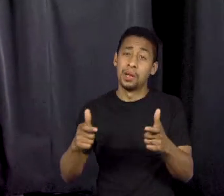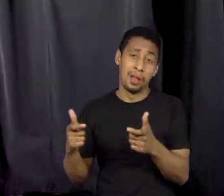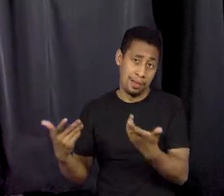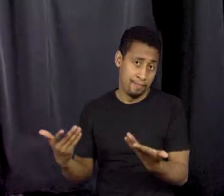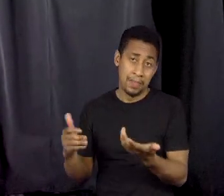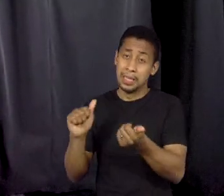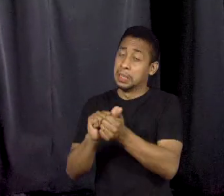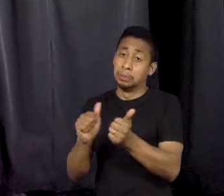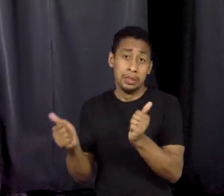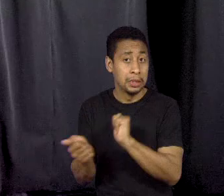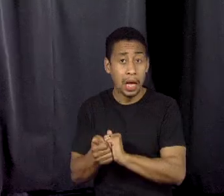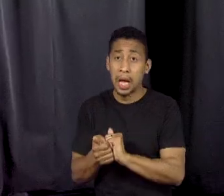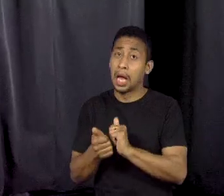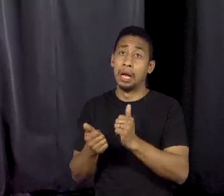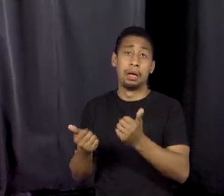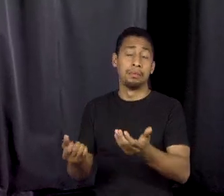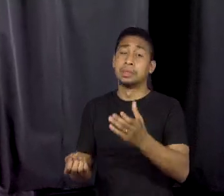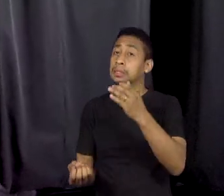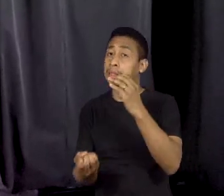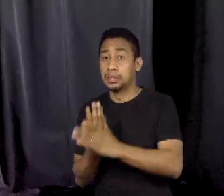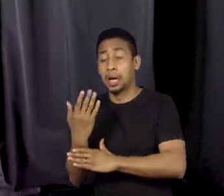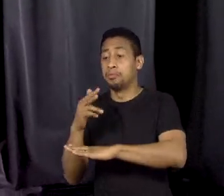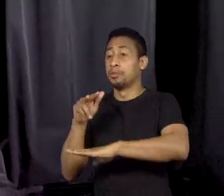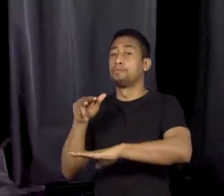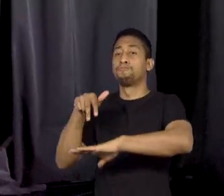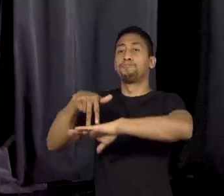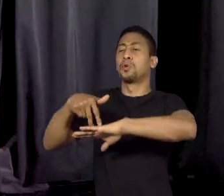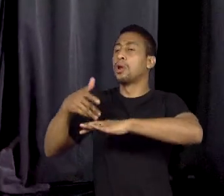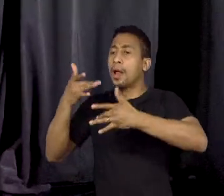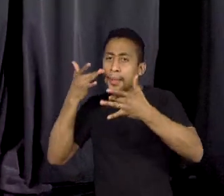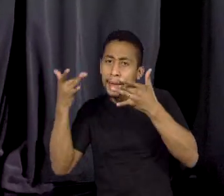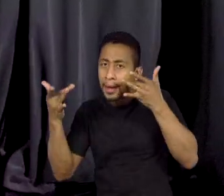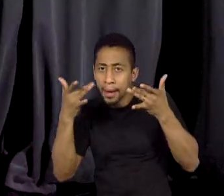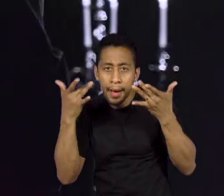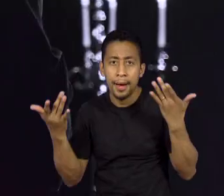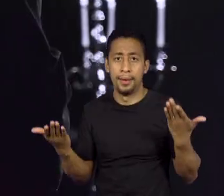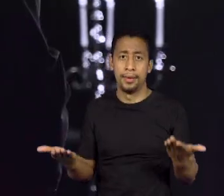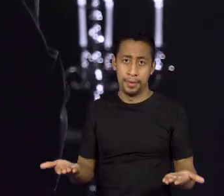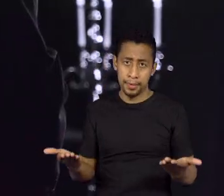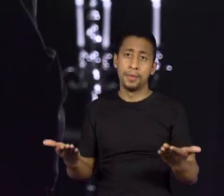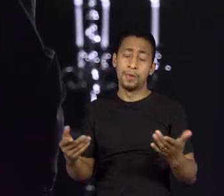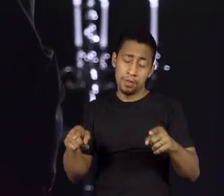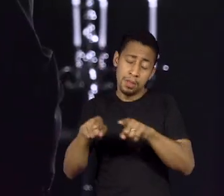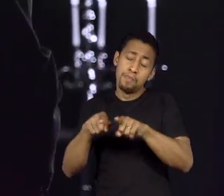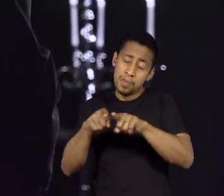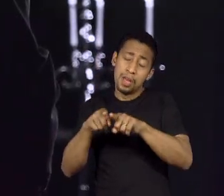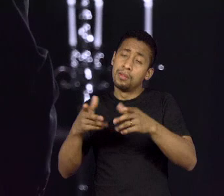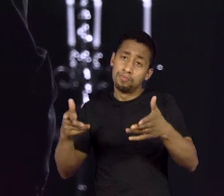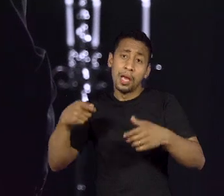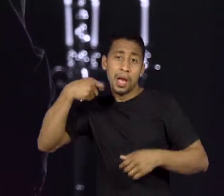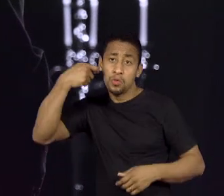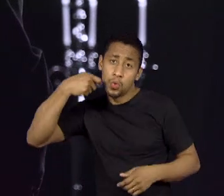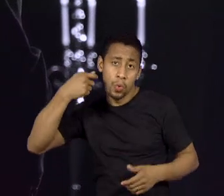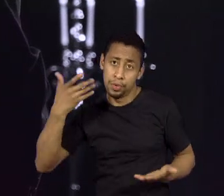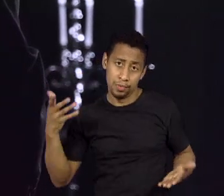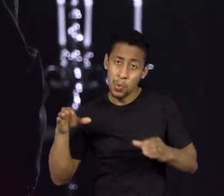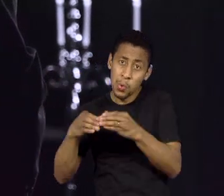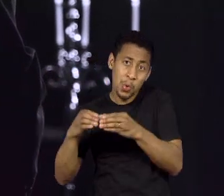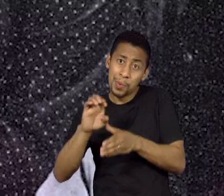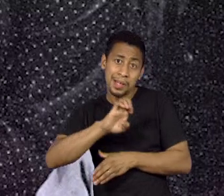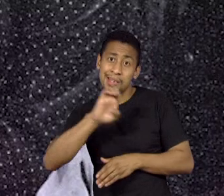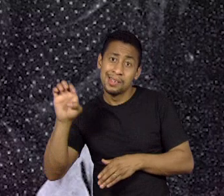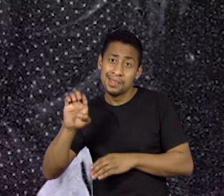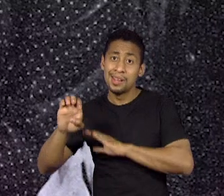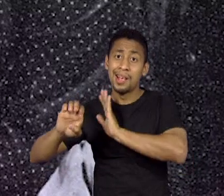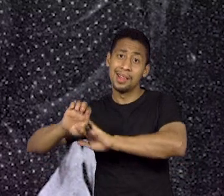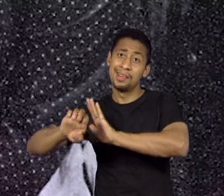Improvisavam, faziam peças de teatro, procuravam autores. Eram de esquerda, isso assim.